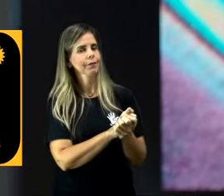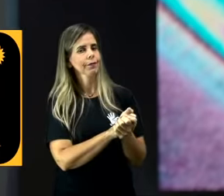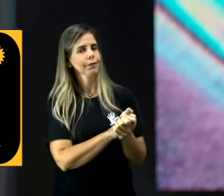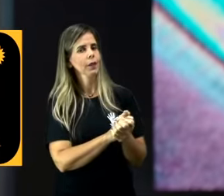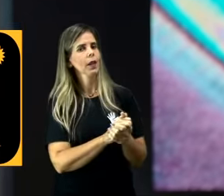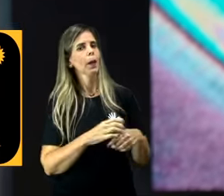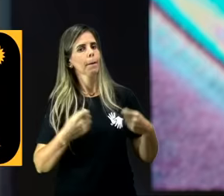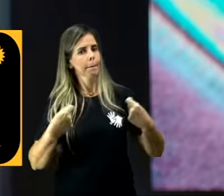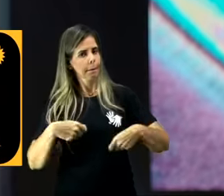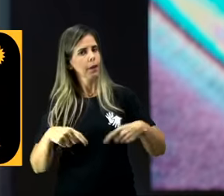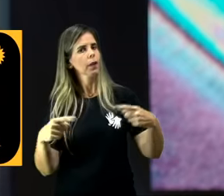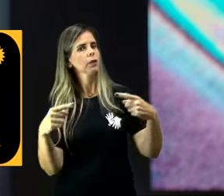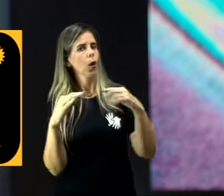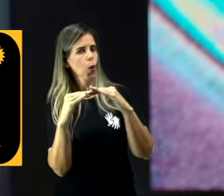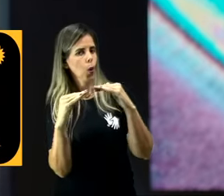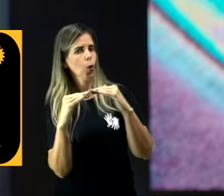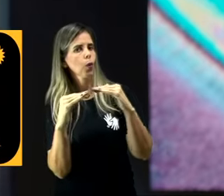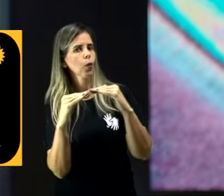prospera.